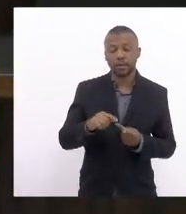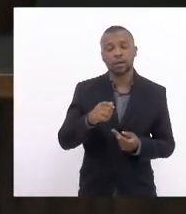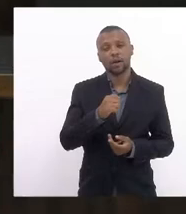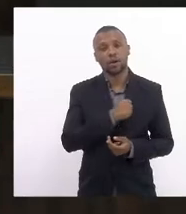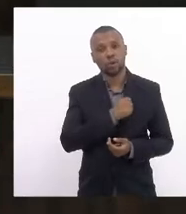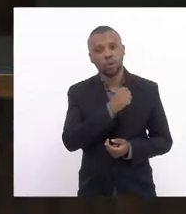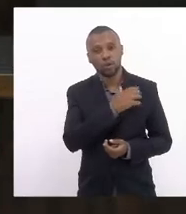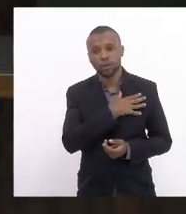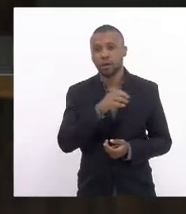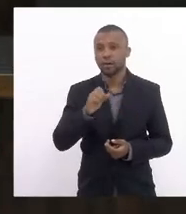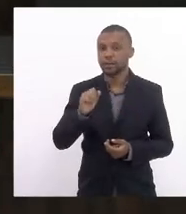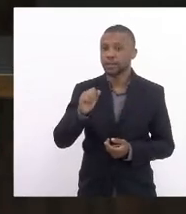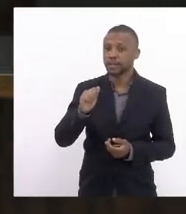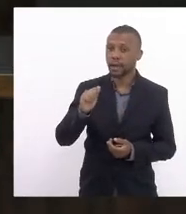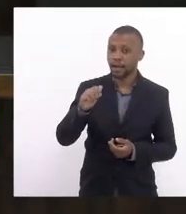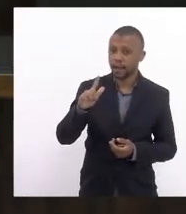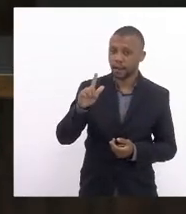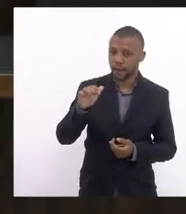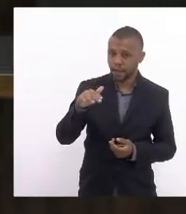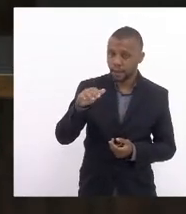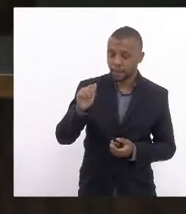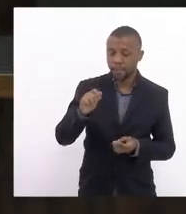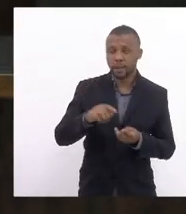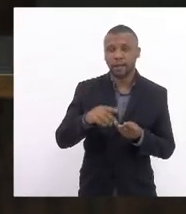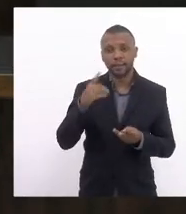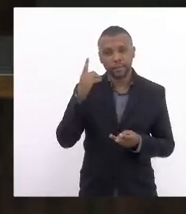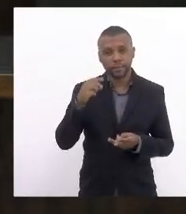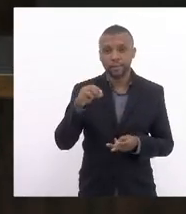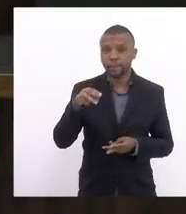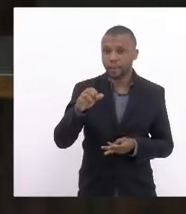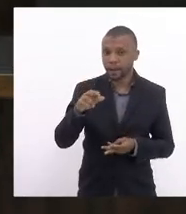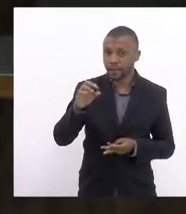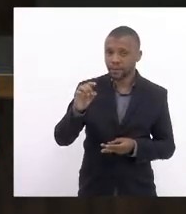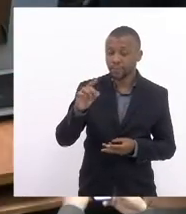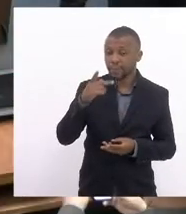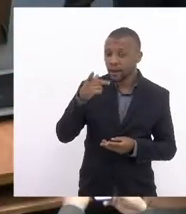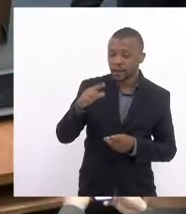Depois Vossa Excelência, deputado Márcio fala posteriormente.